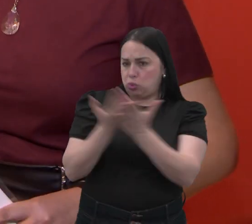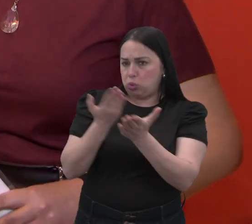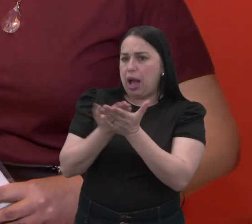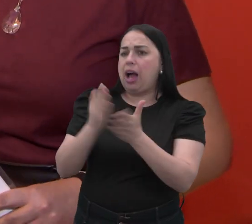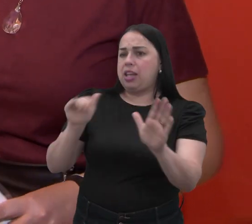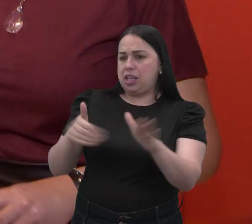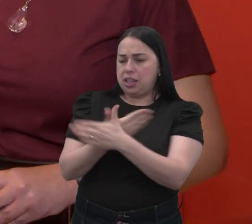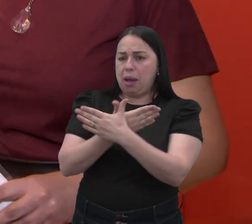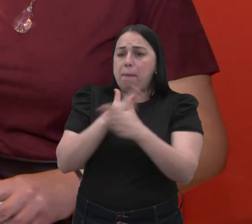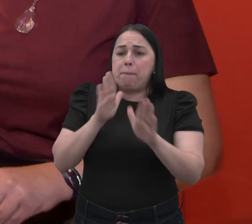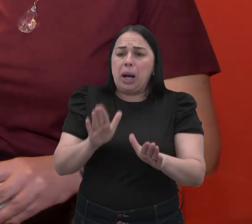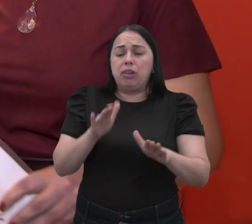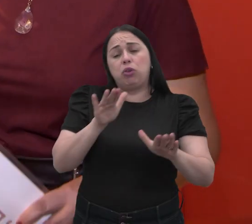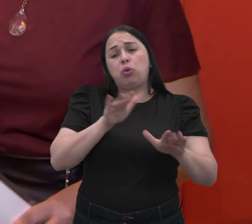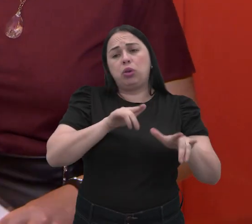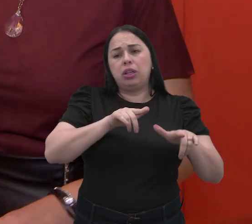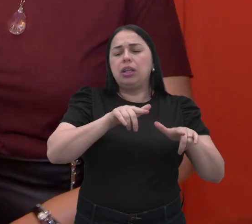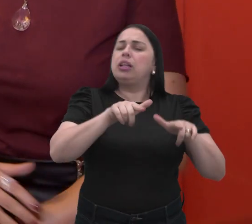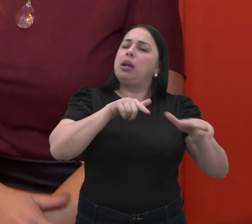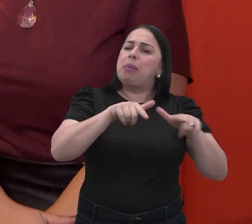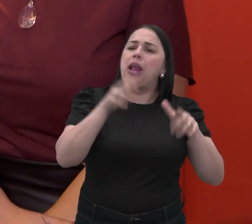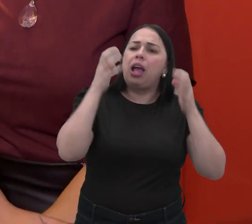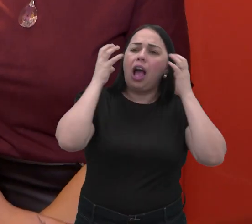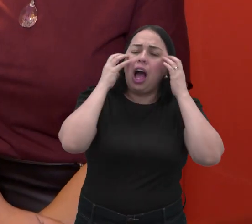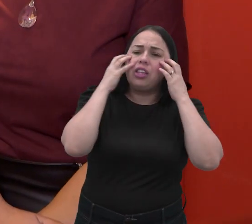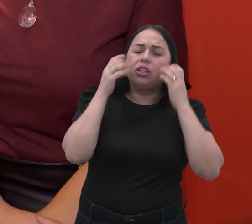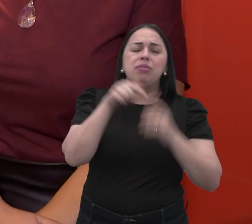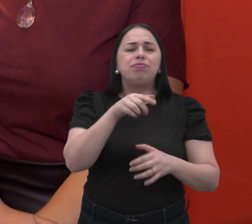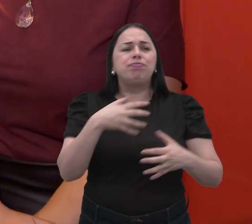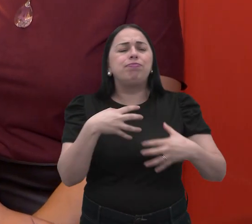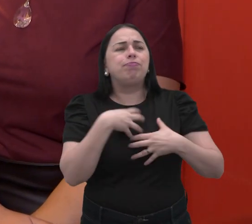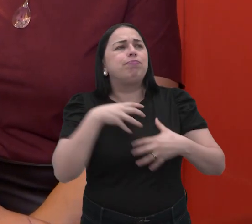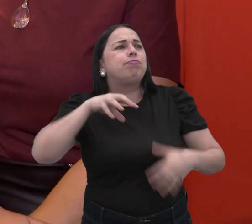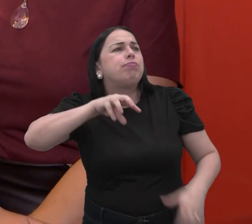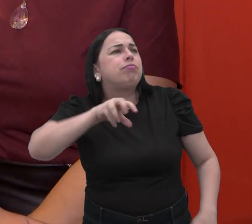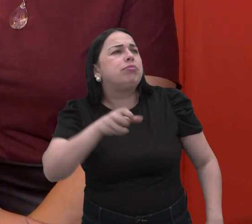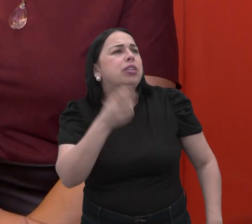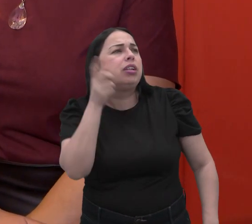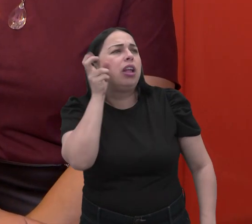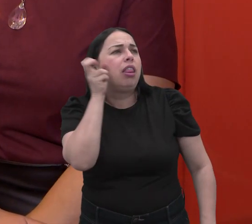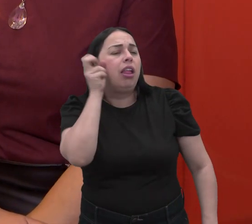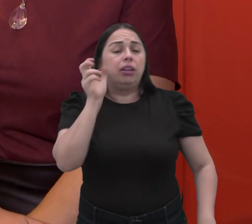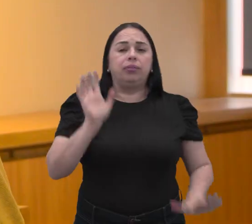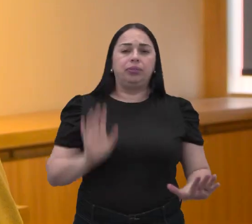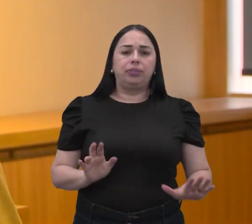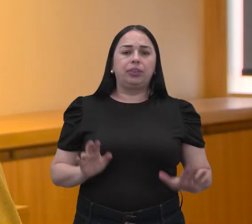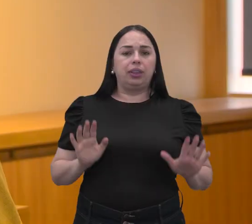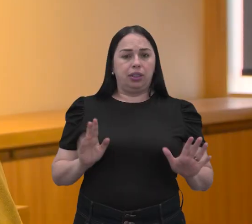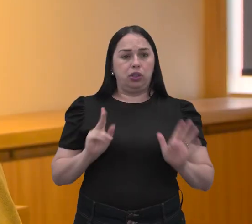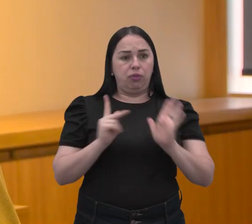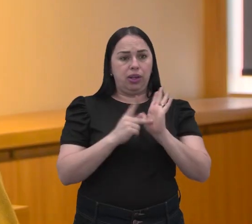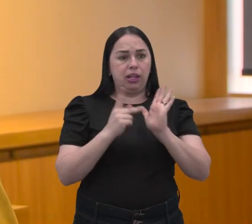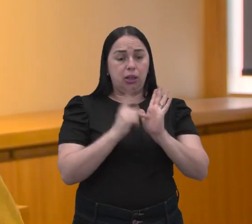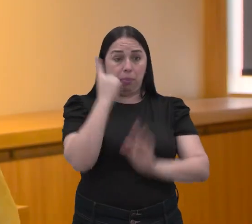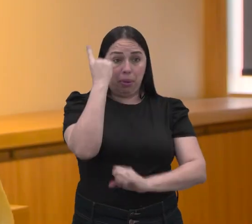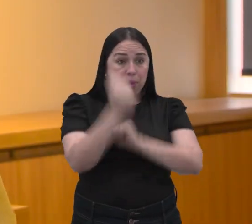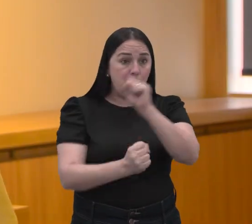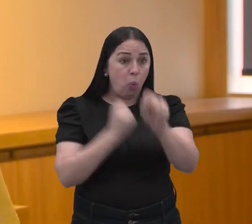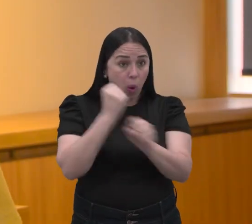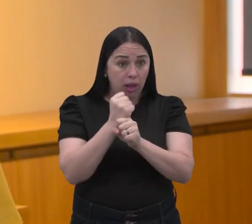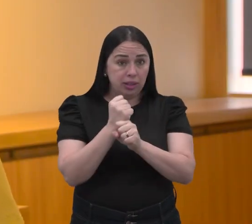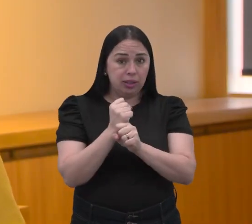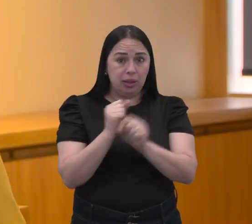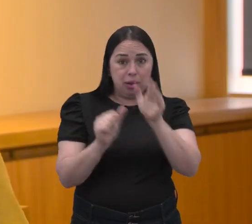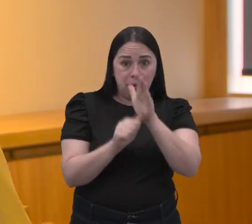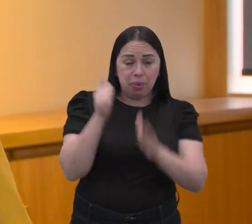aqui, você começou a ouvir. O que você sentiu aqui das rádios e da cidade? E na verdade, no primeiro ano